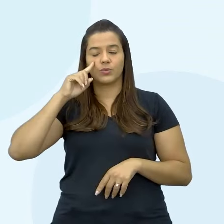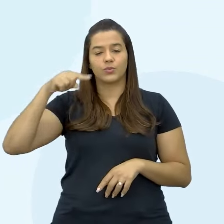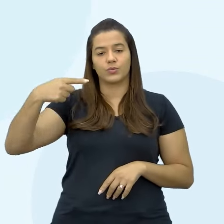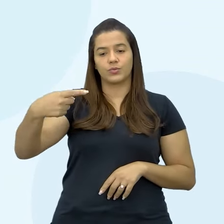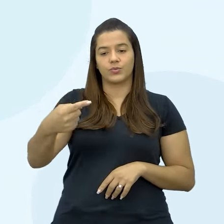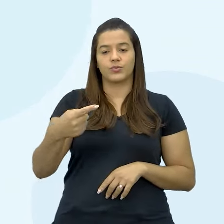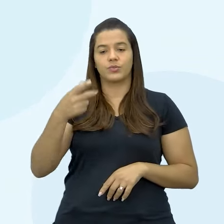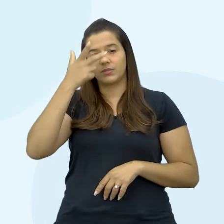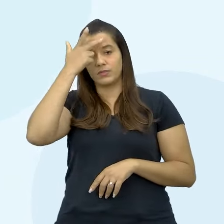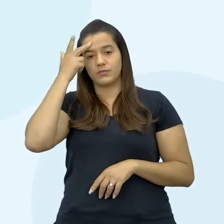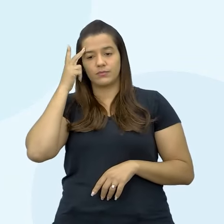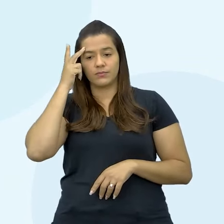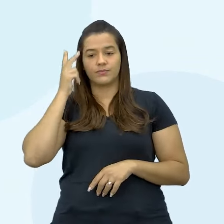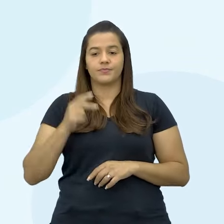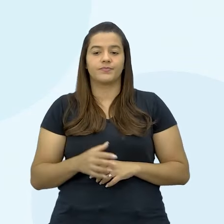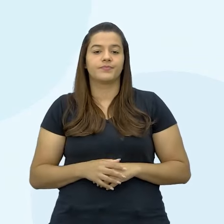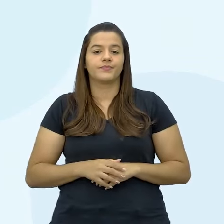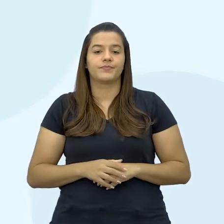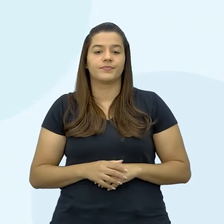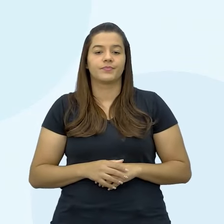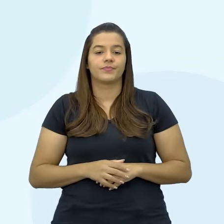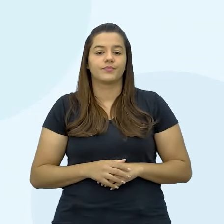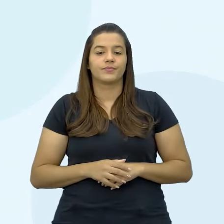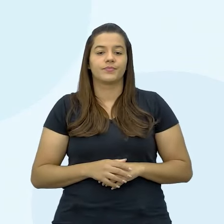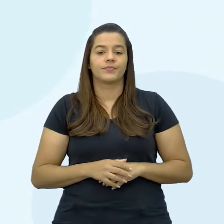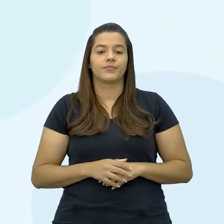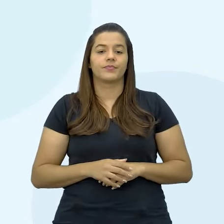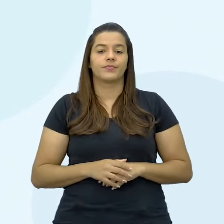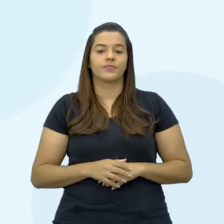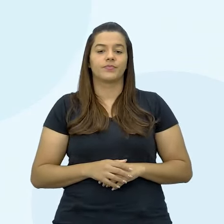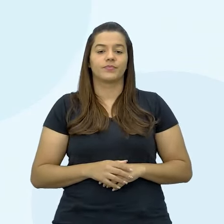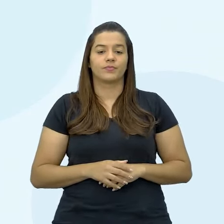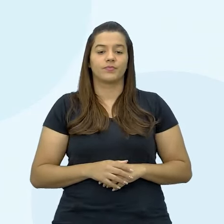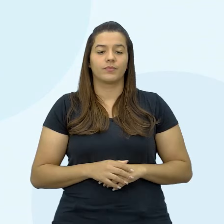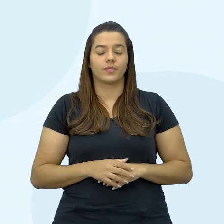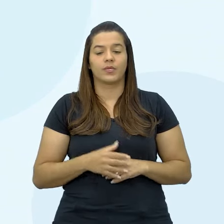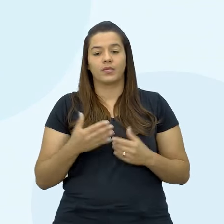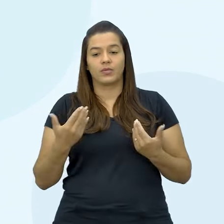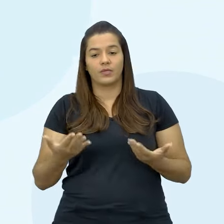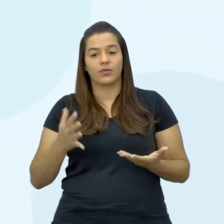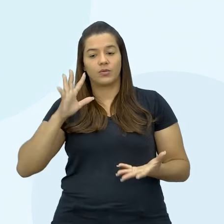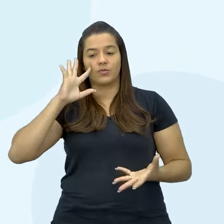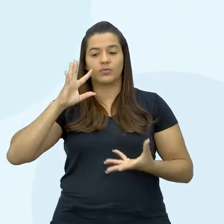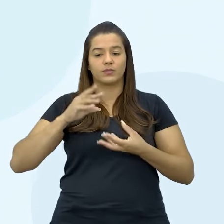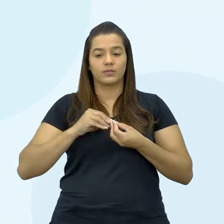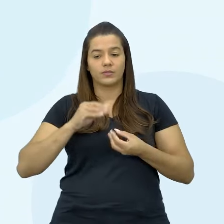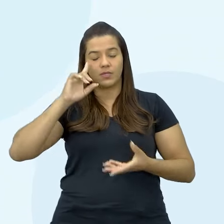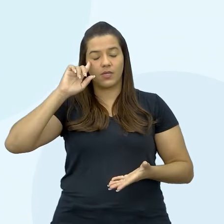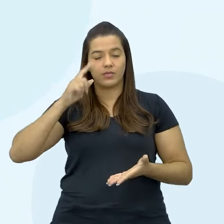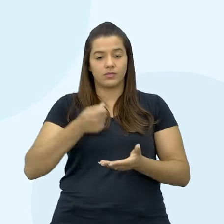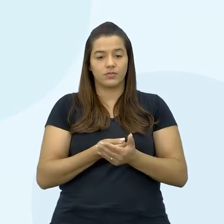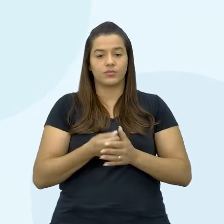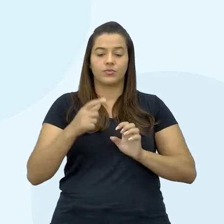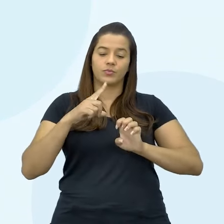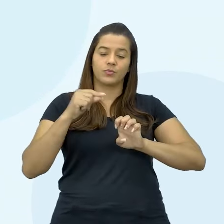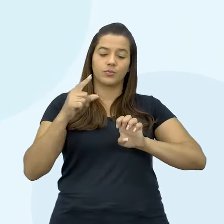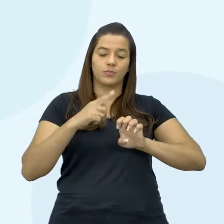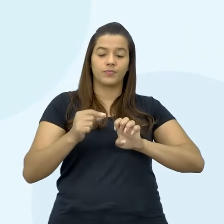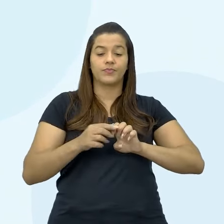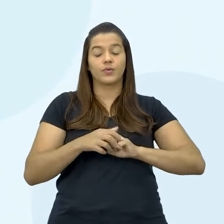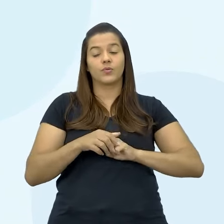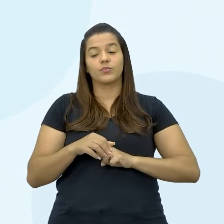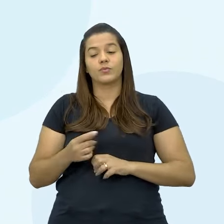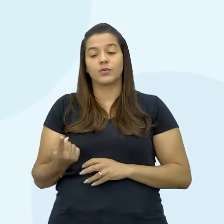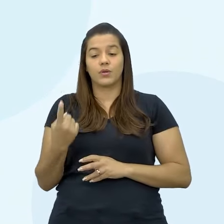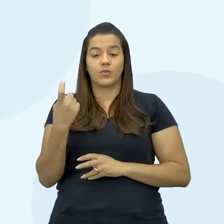pessoas. Então, não se define o empreendedorismo como um negócio